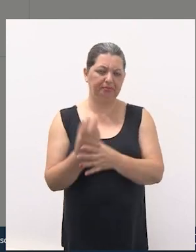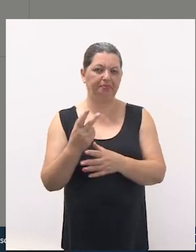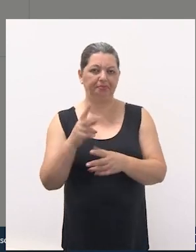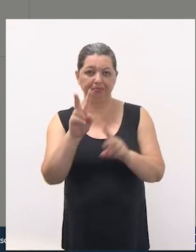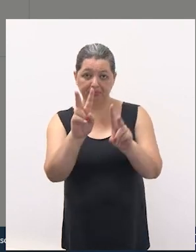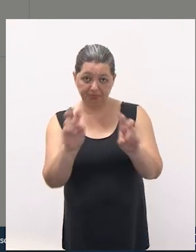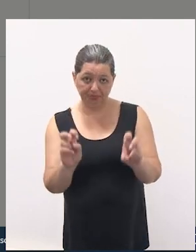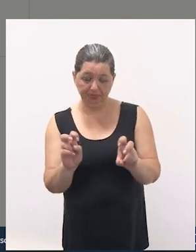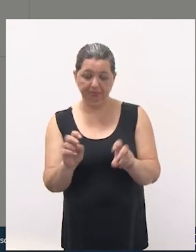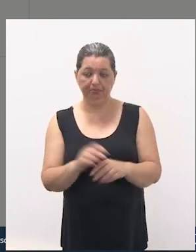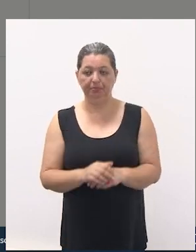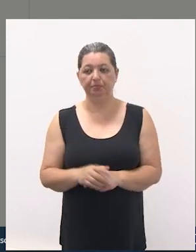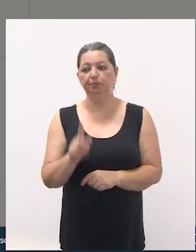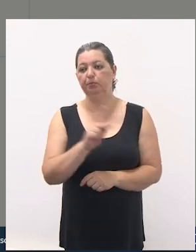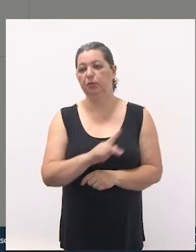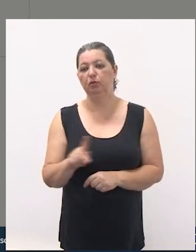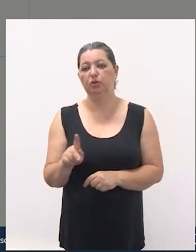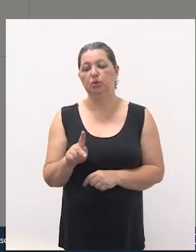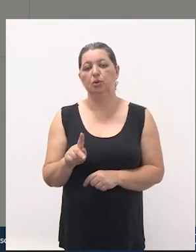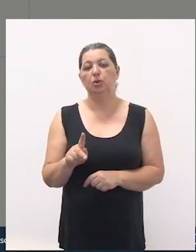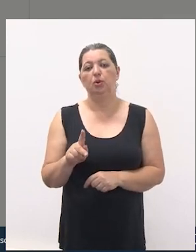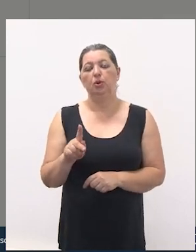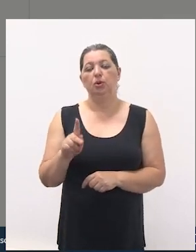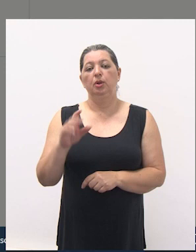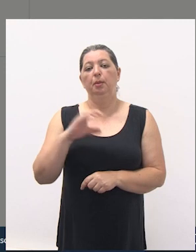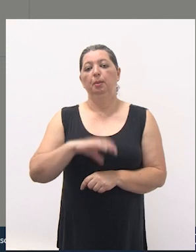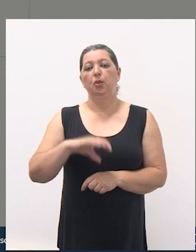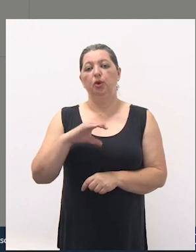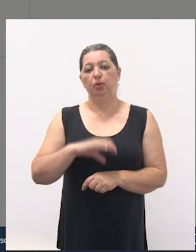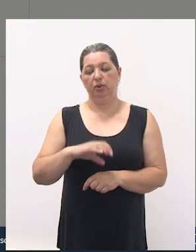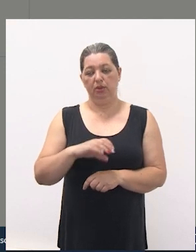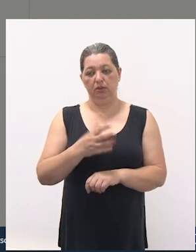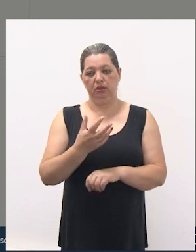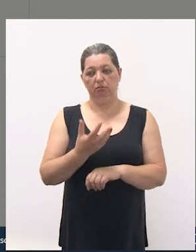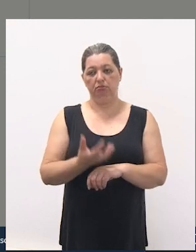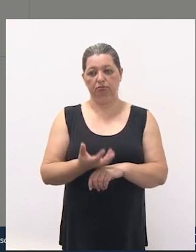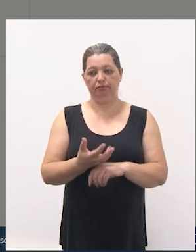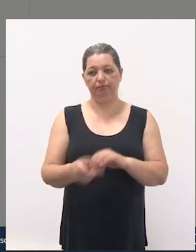um professor de português aí. A gente cria...